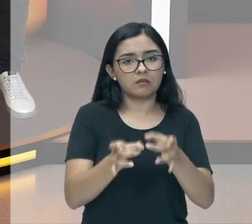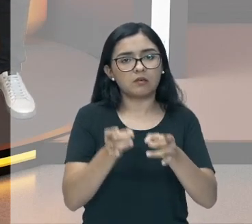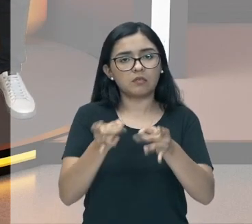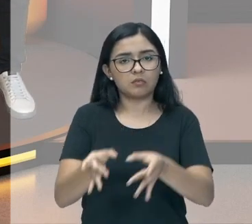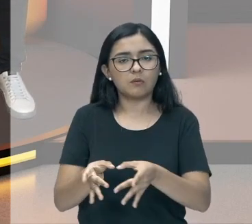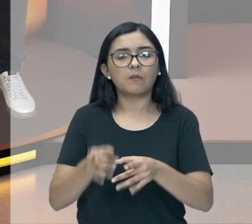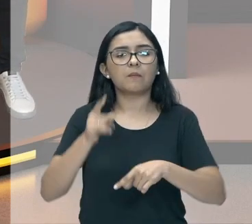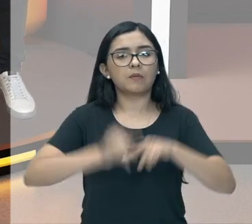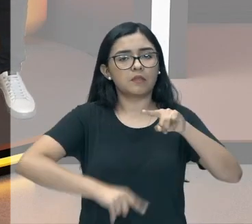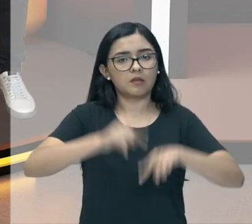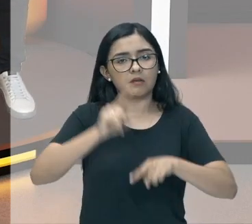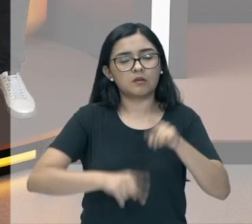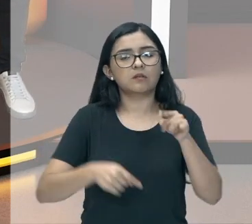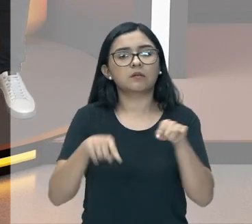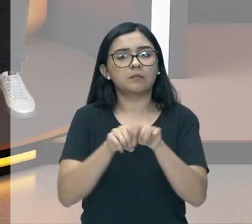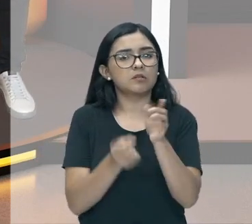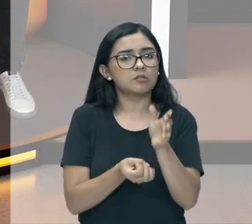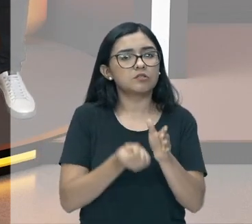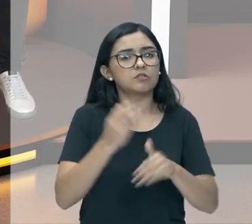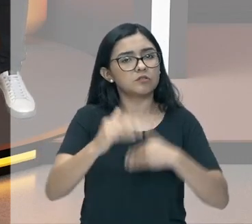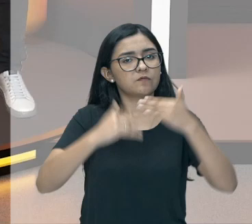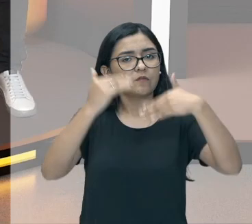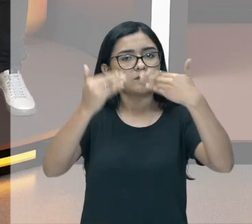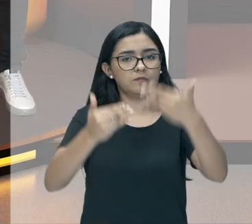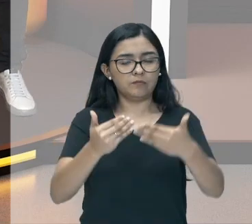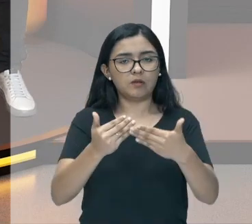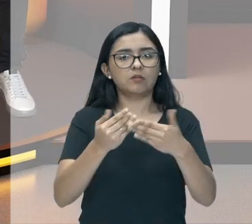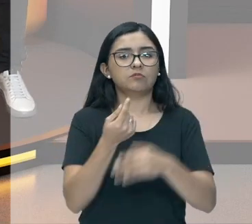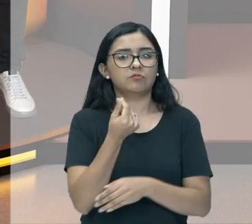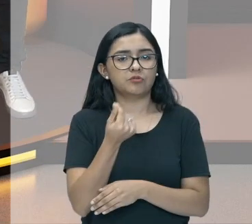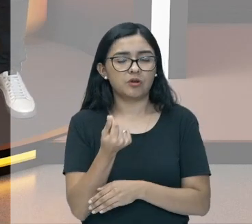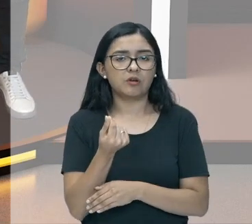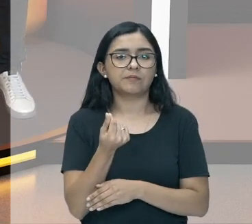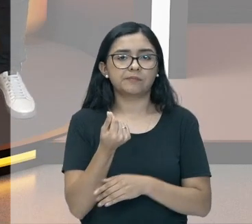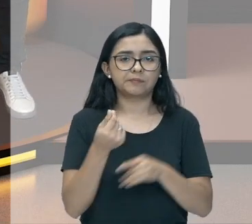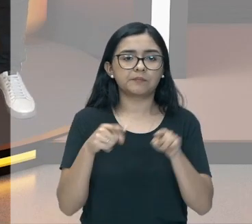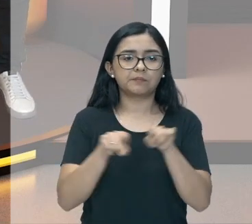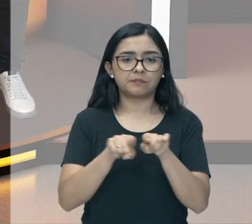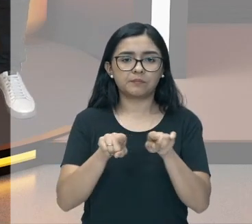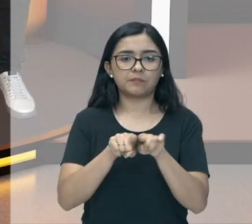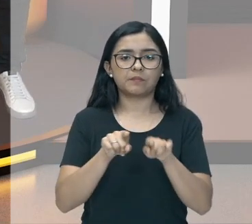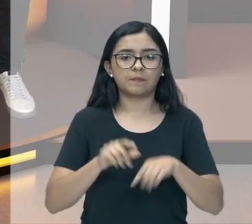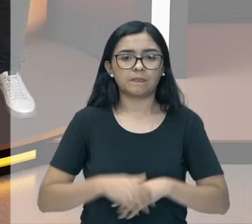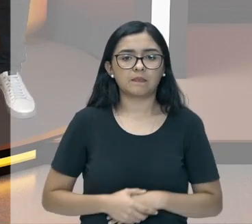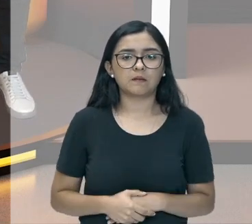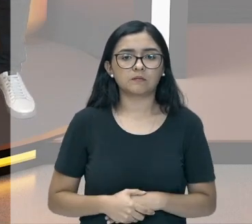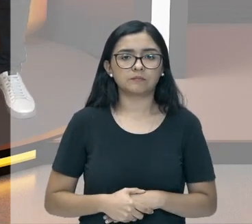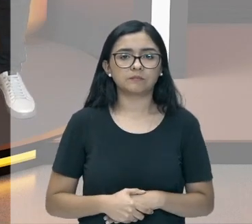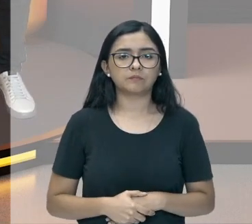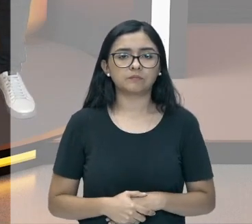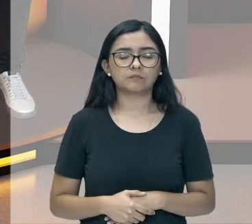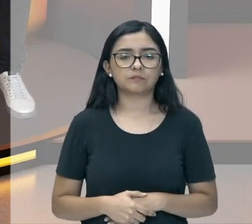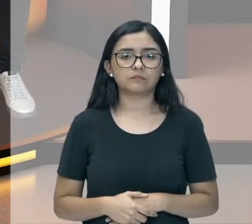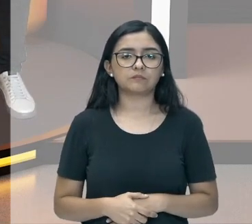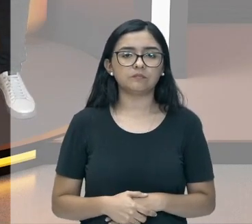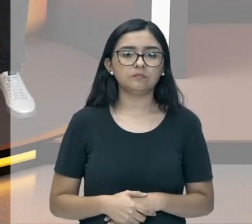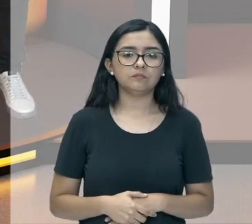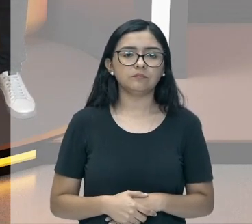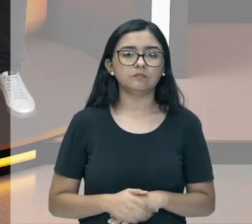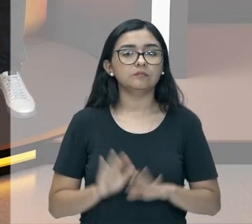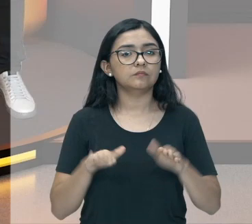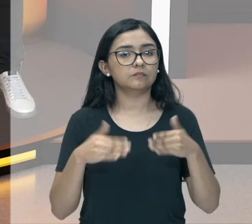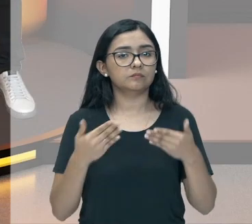E desenvolvendo o comércio, desenvolvendo também a sua manufatura, lá em cima, lá na região das colônias do norte. E aí vai,